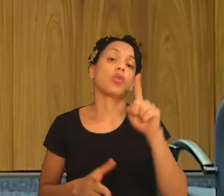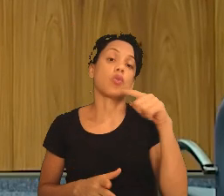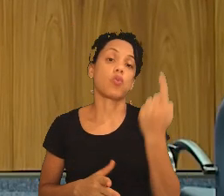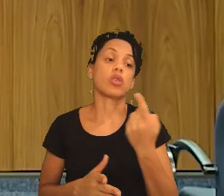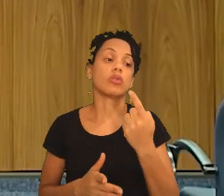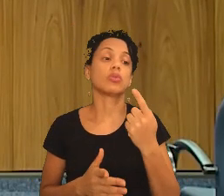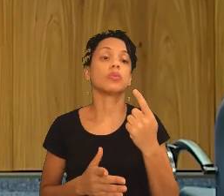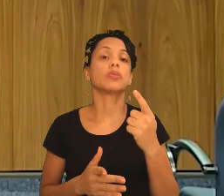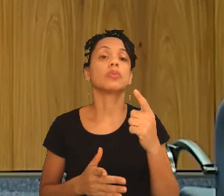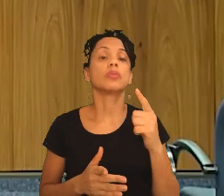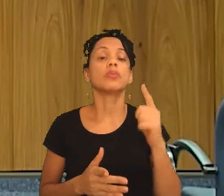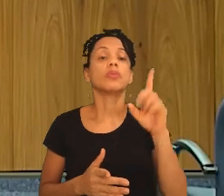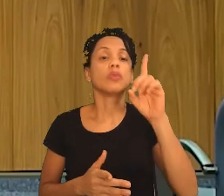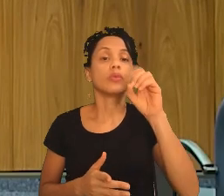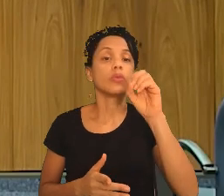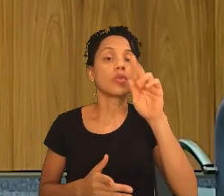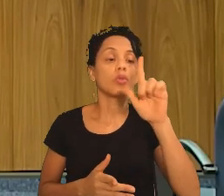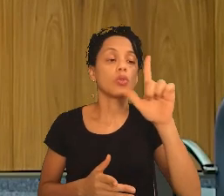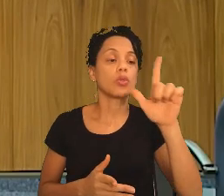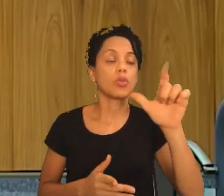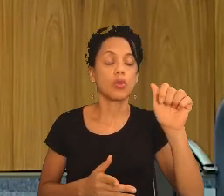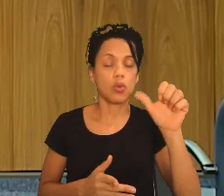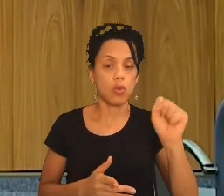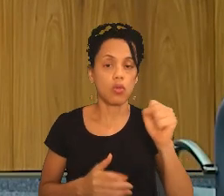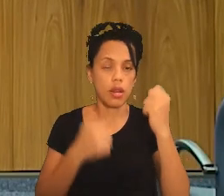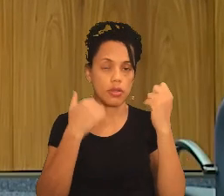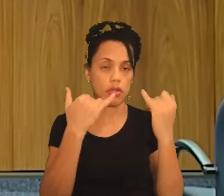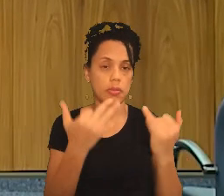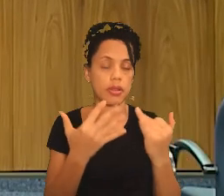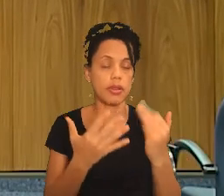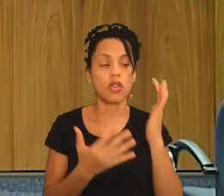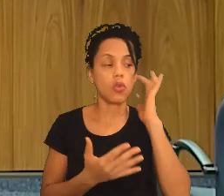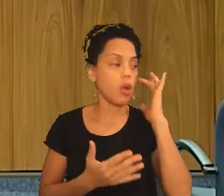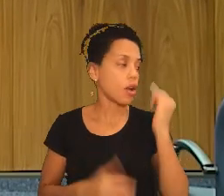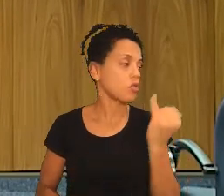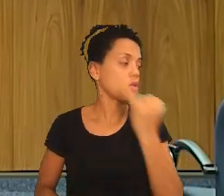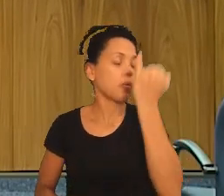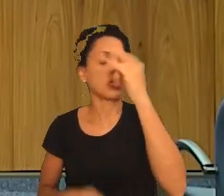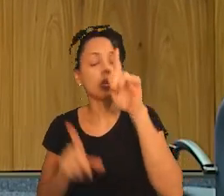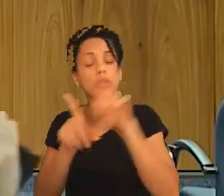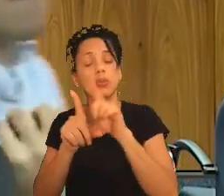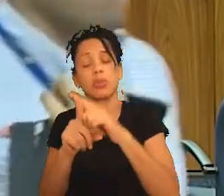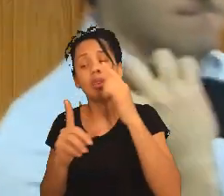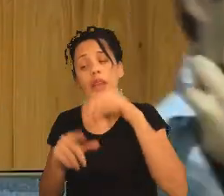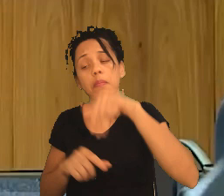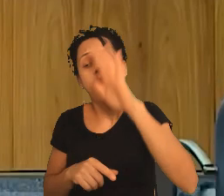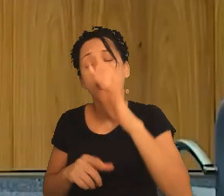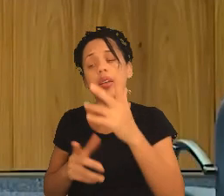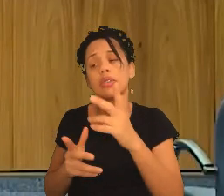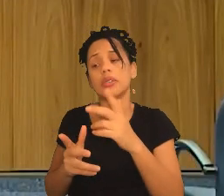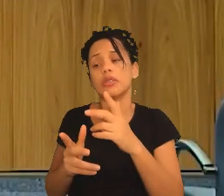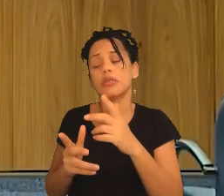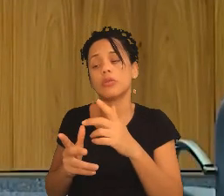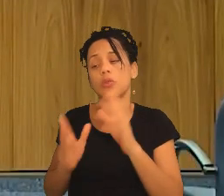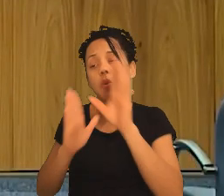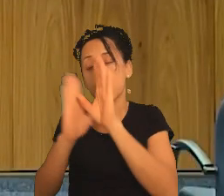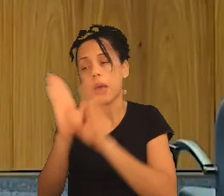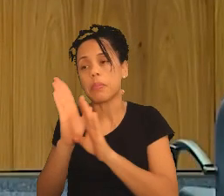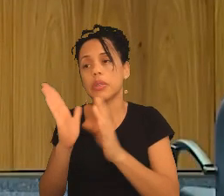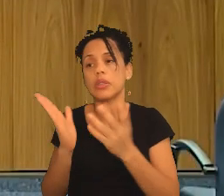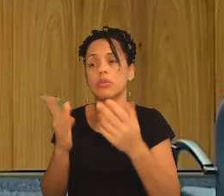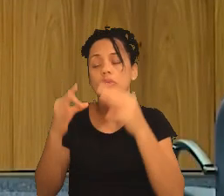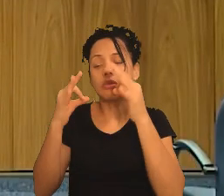a ditadura foi um período singular, mas é mais um capítulo, né? Eu acho que quando o